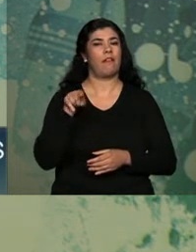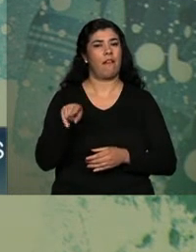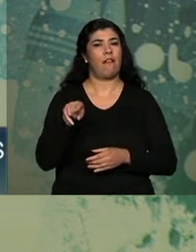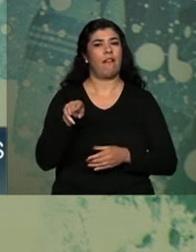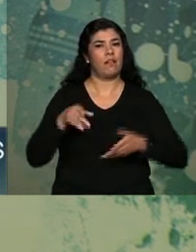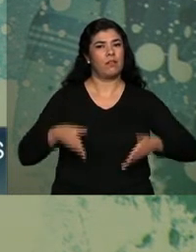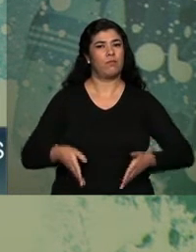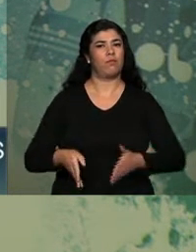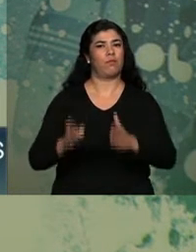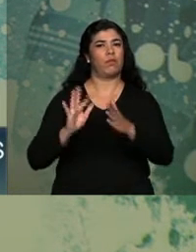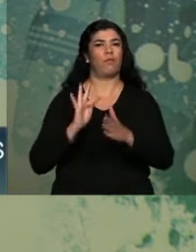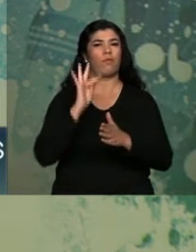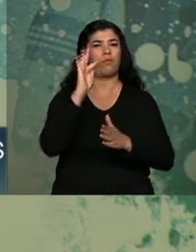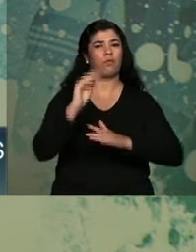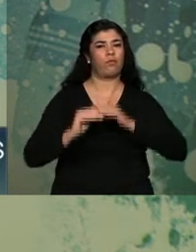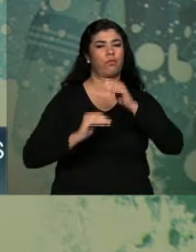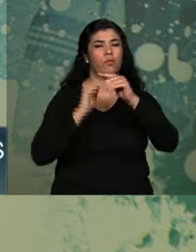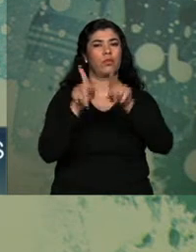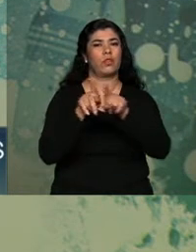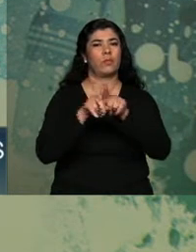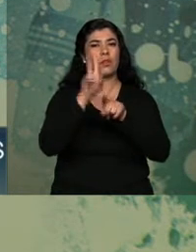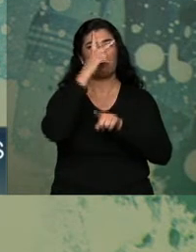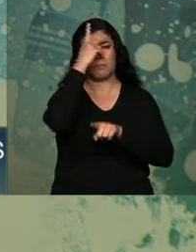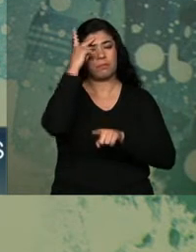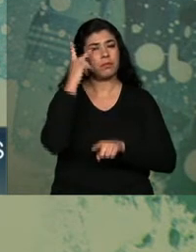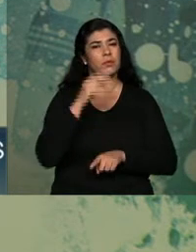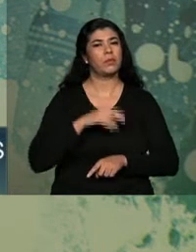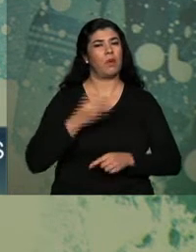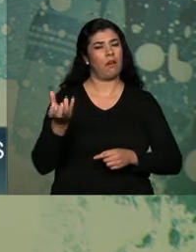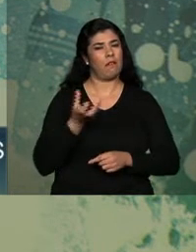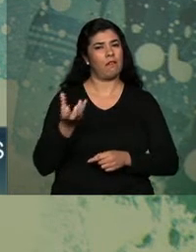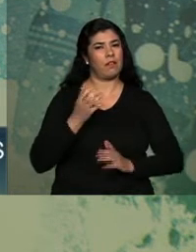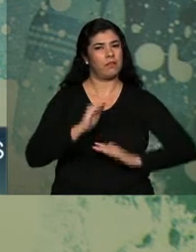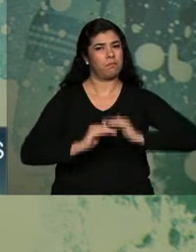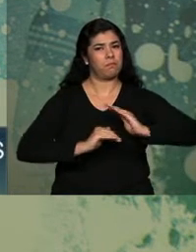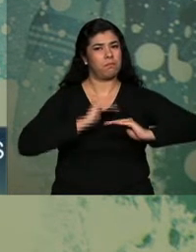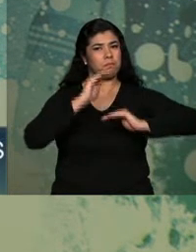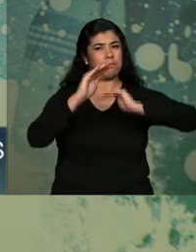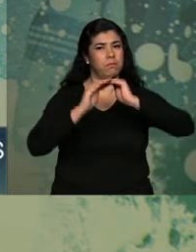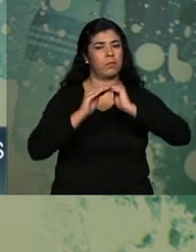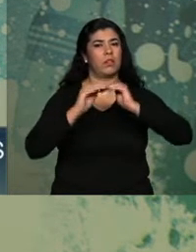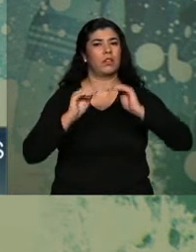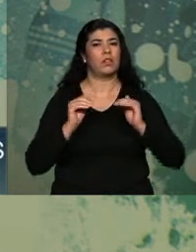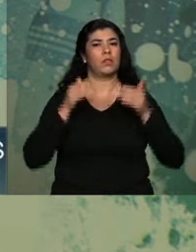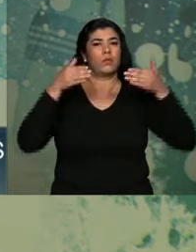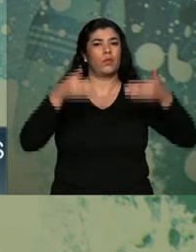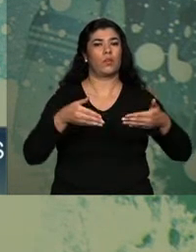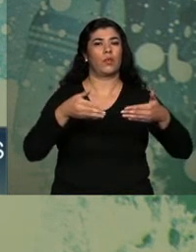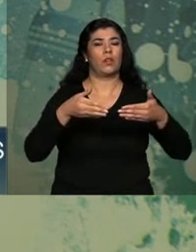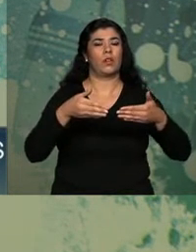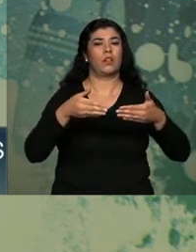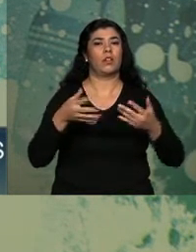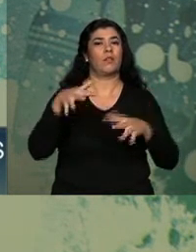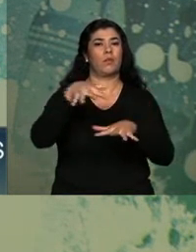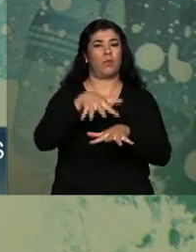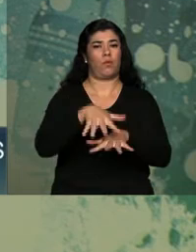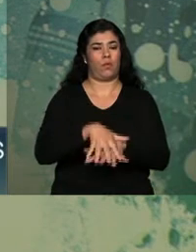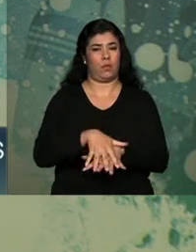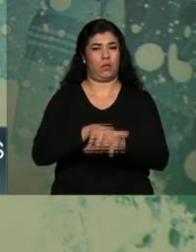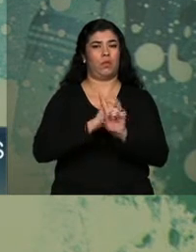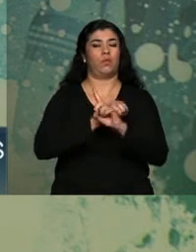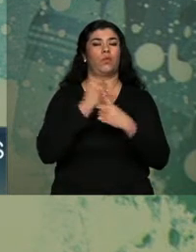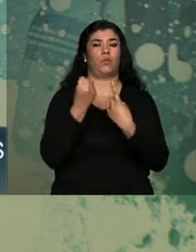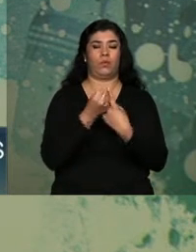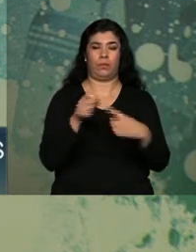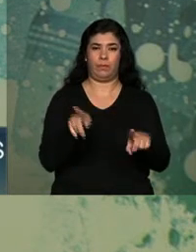grande alavanca para que ele possa ter ascensão social, inclusão social